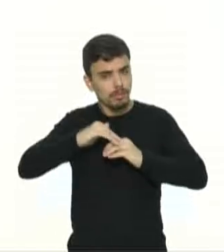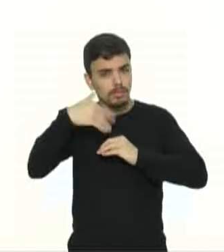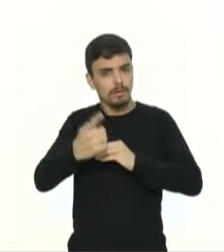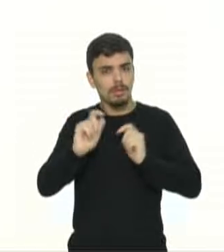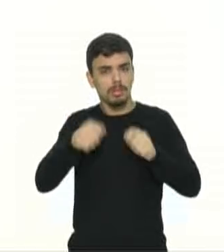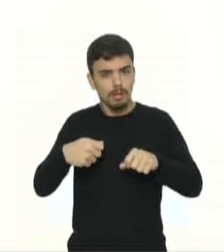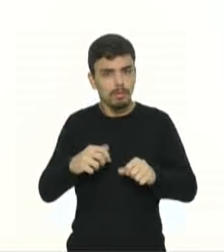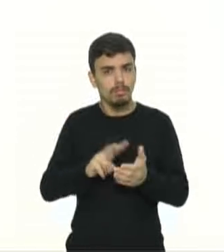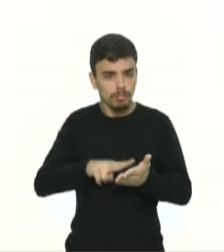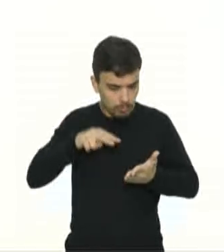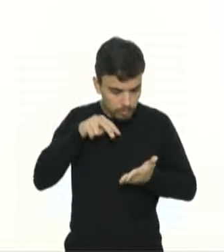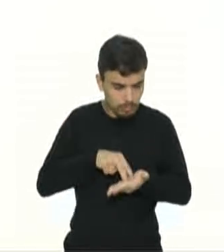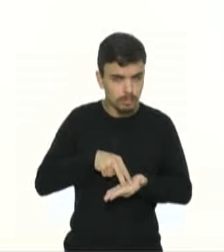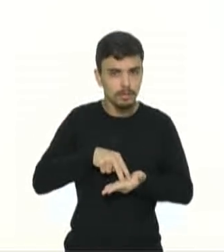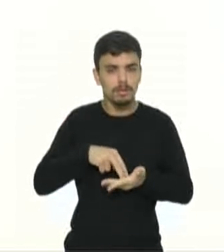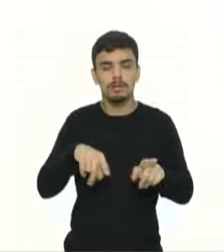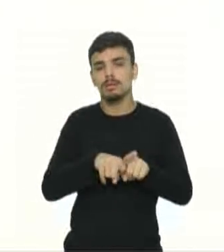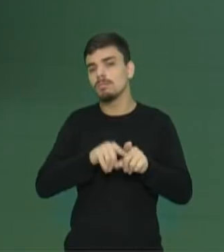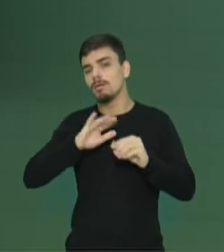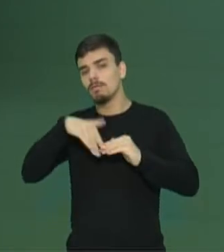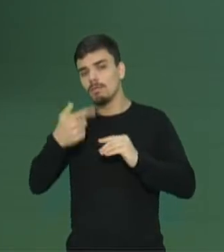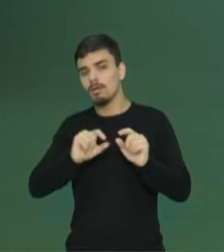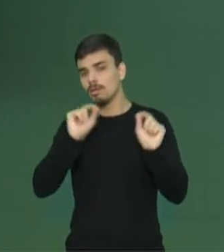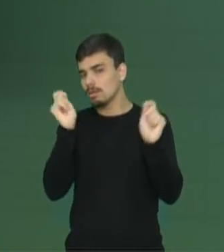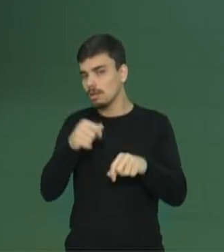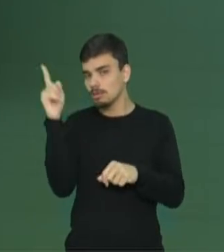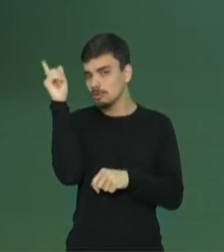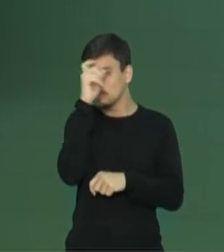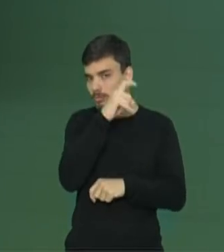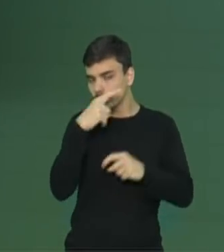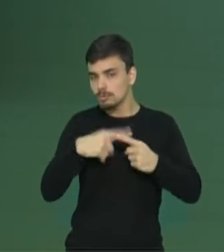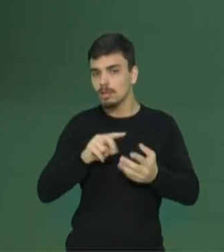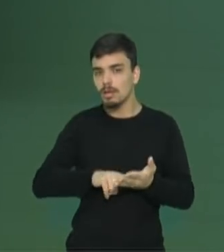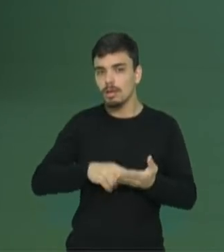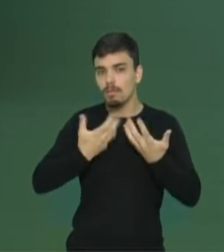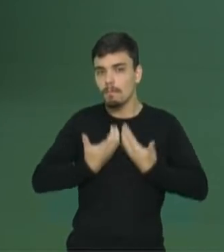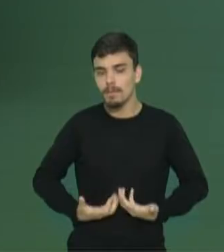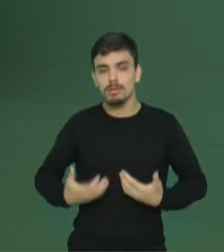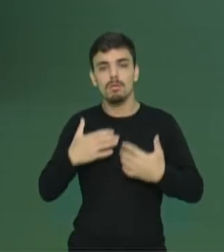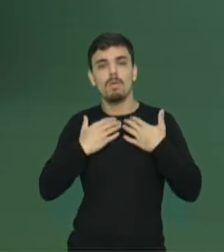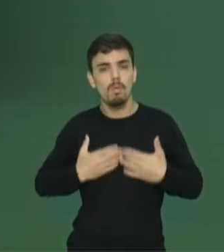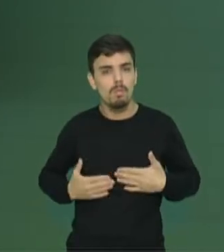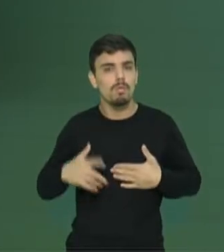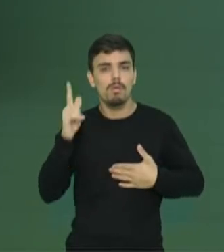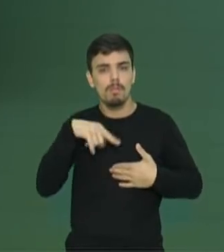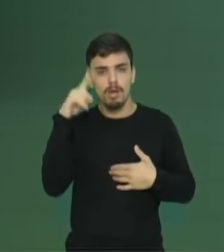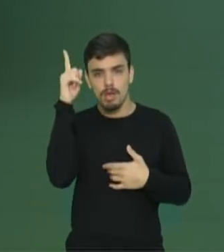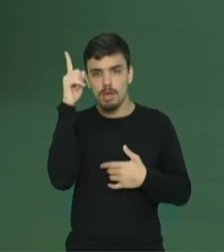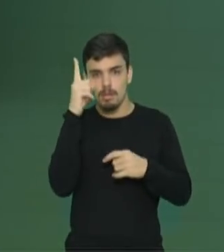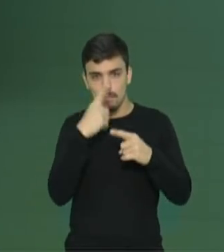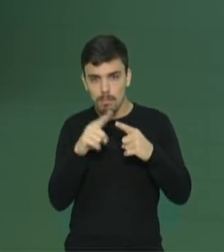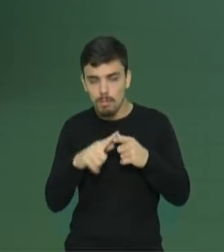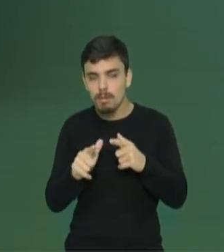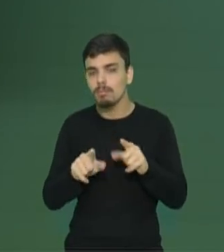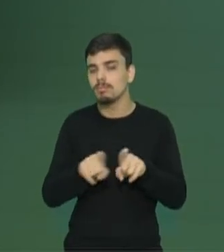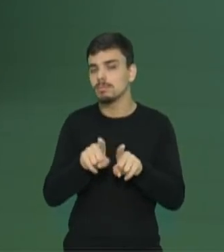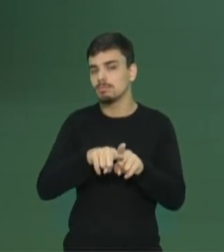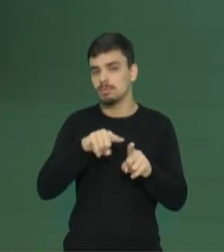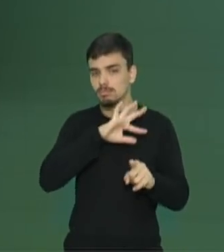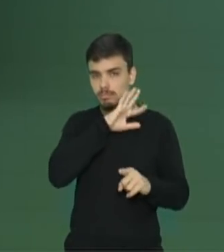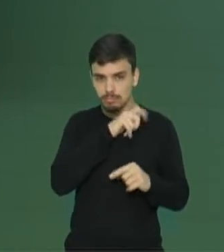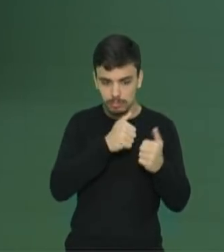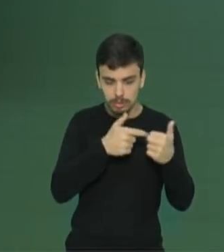deu sustentação, o que fora da água é difícil, porque o peso do corpo do animal é um problema. Esses animais já foram